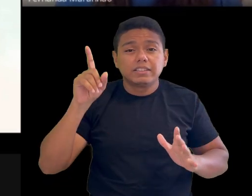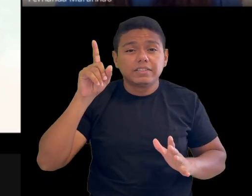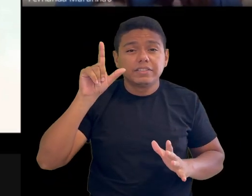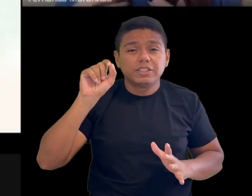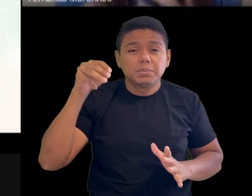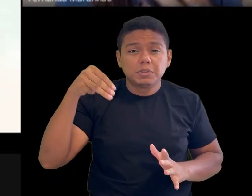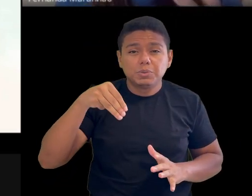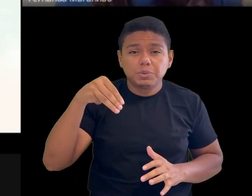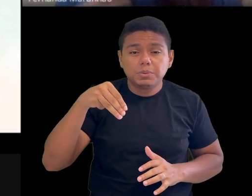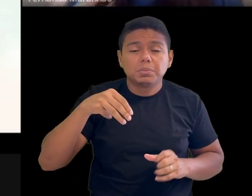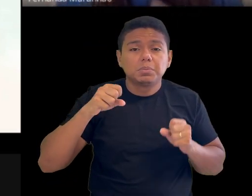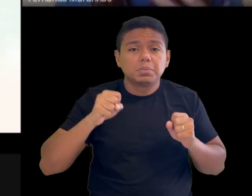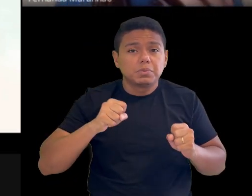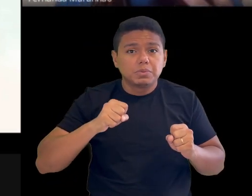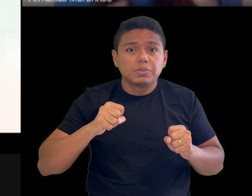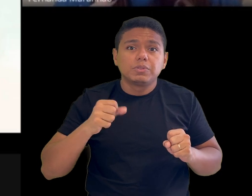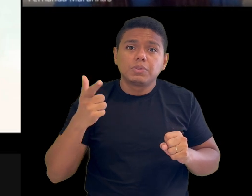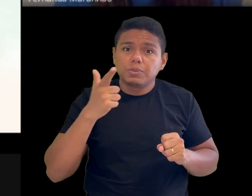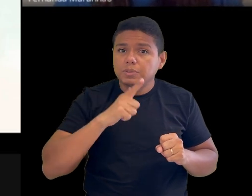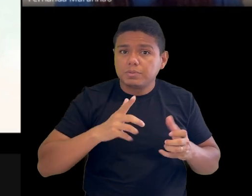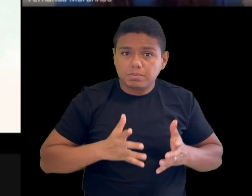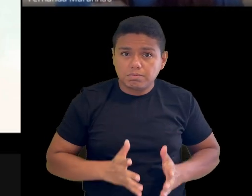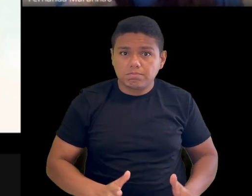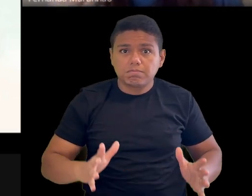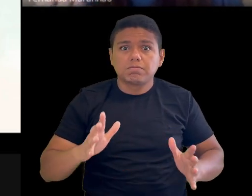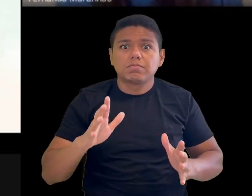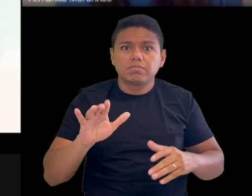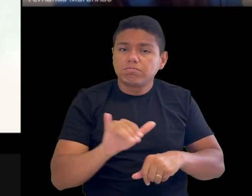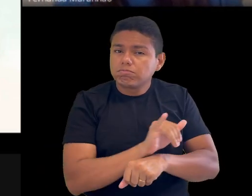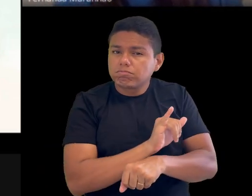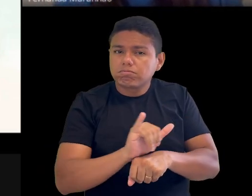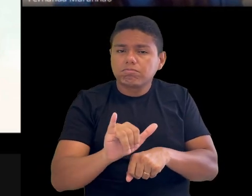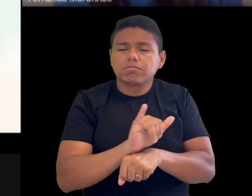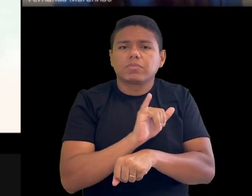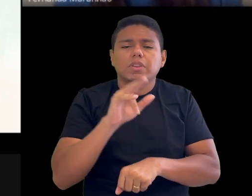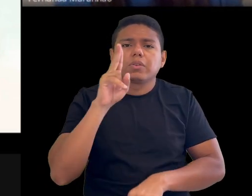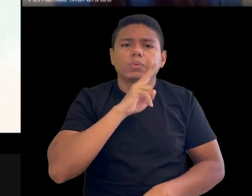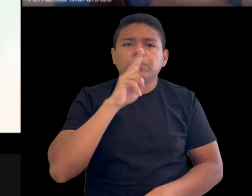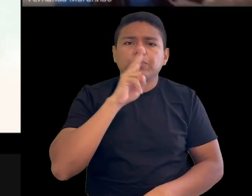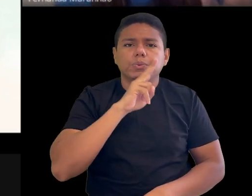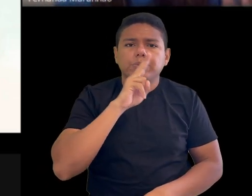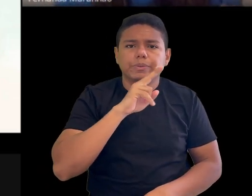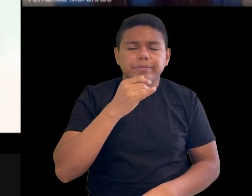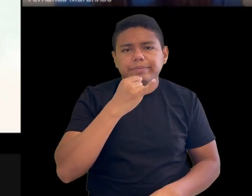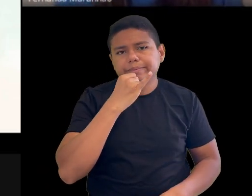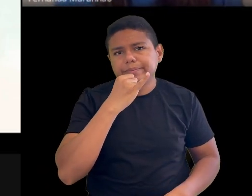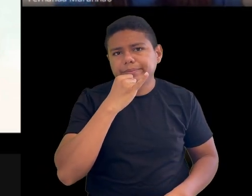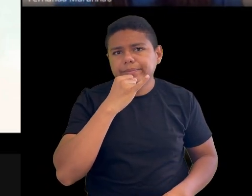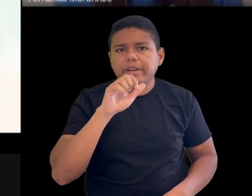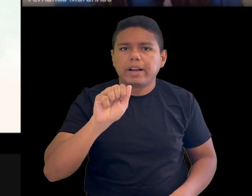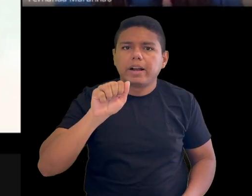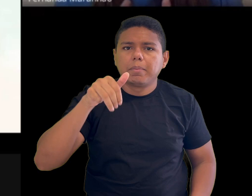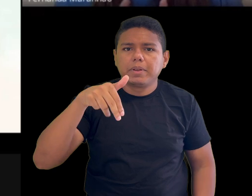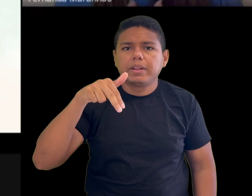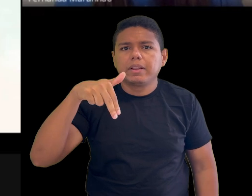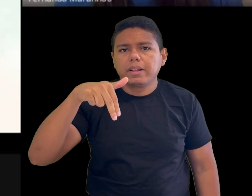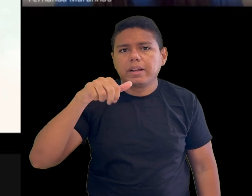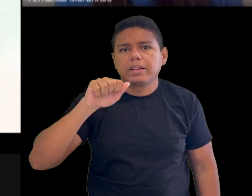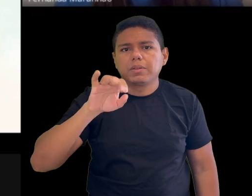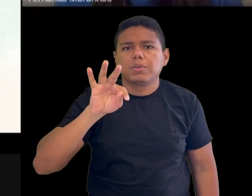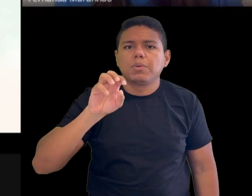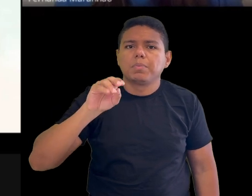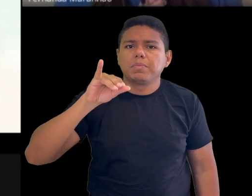parto, com manobras que agilizem esse parto, como, por exemplo, a amniotomia e posições facilitadoras. Se